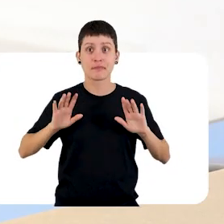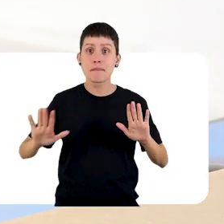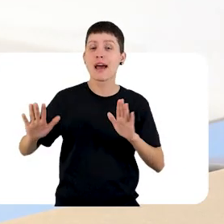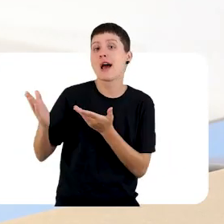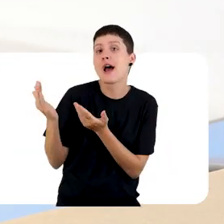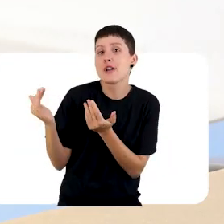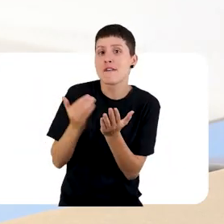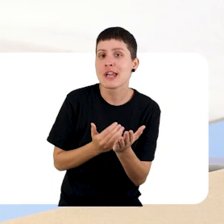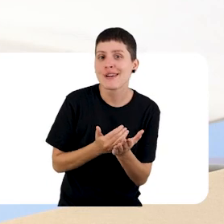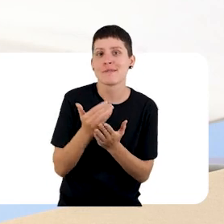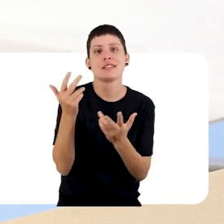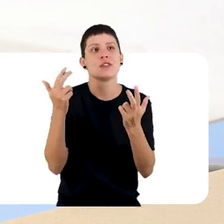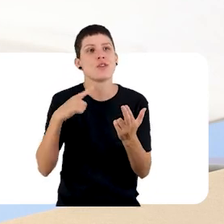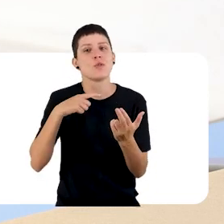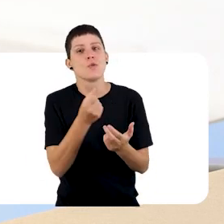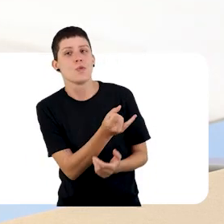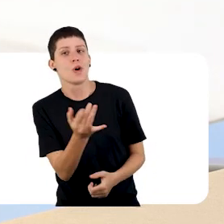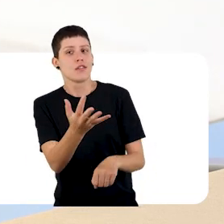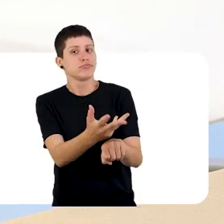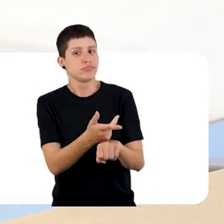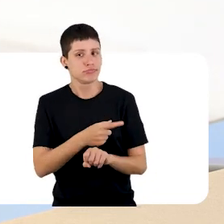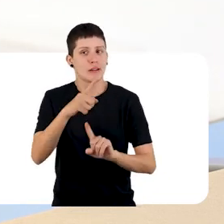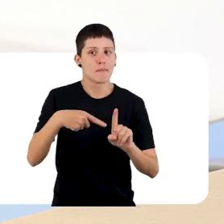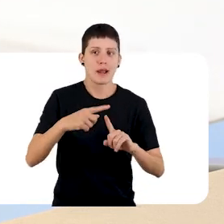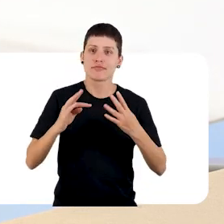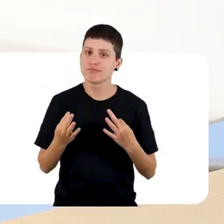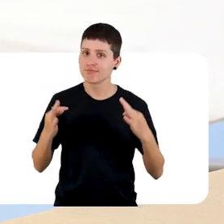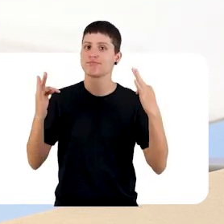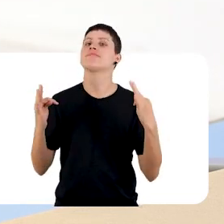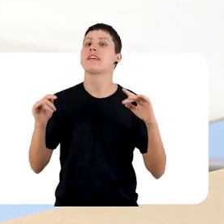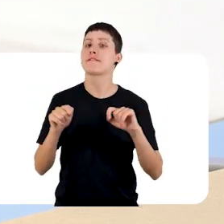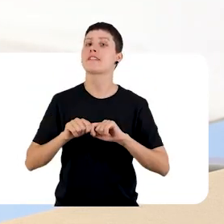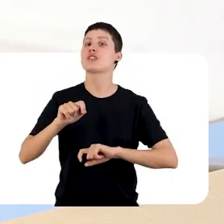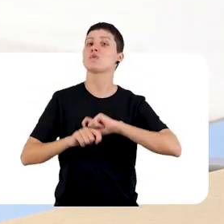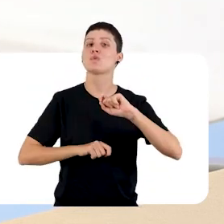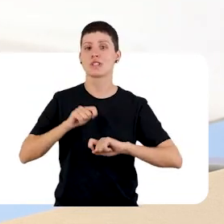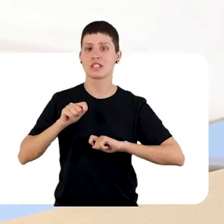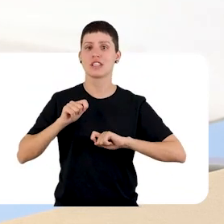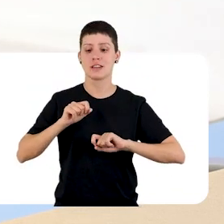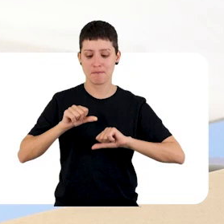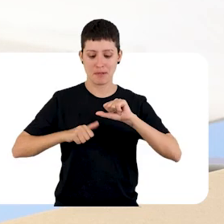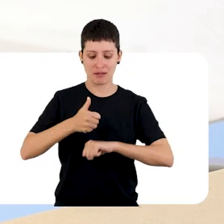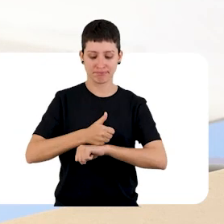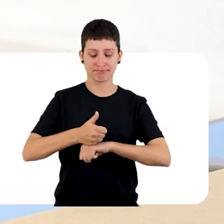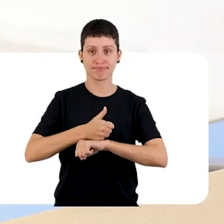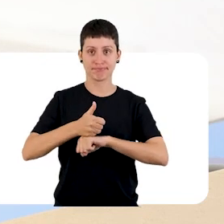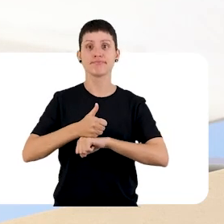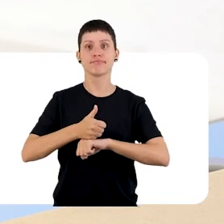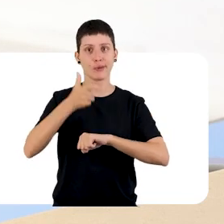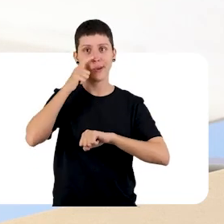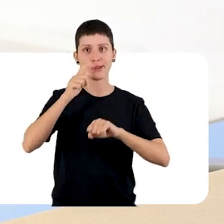entram, eles têm muitas habilidades além da tecnologia que fazem com que eles sejam profissionais de